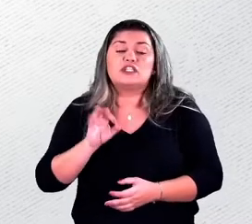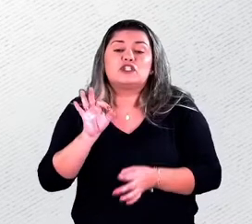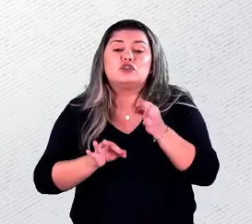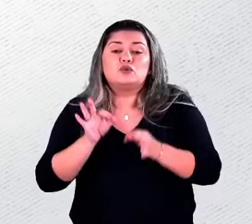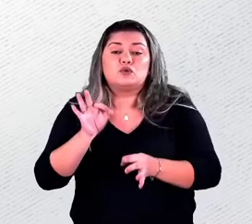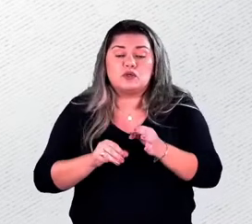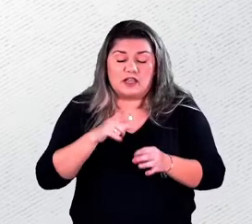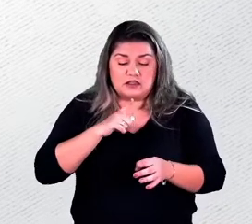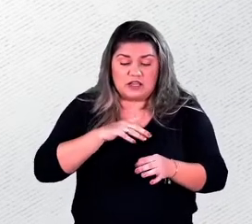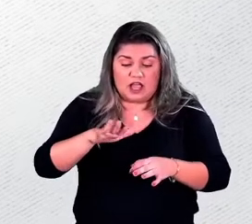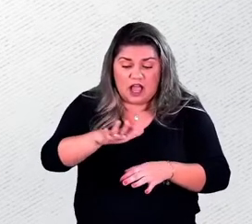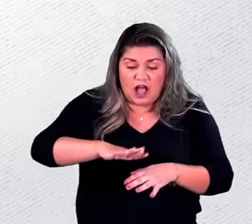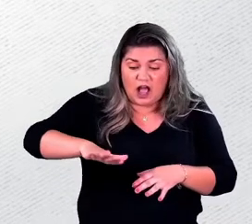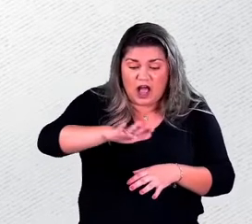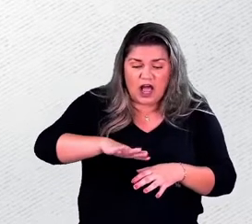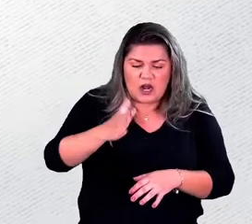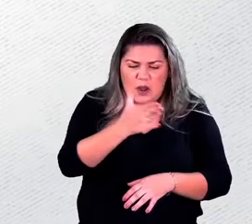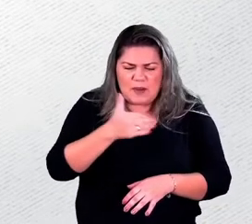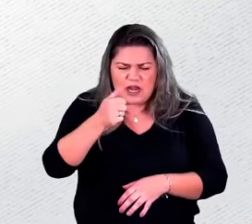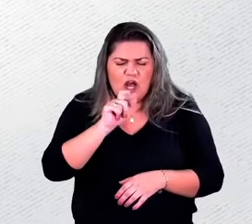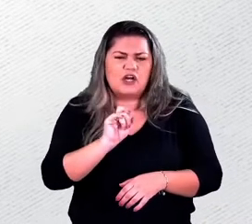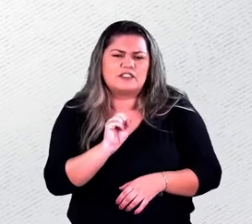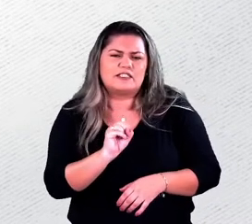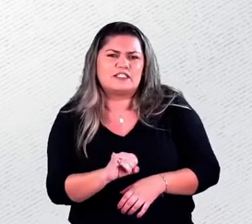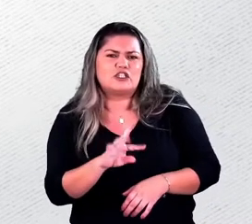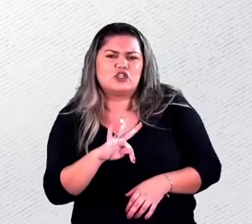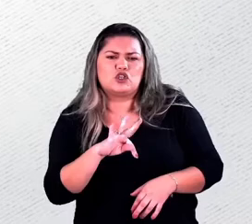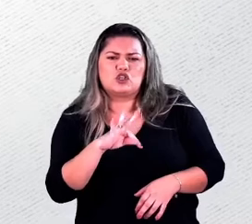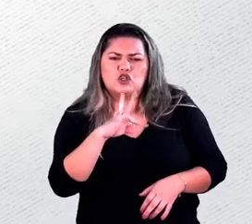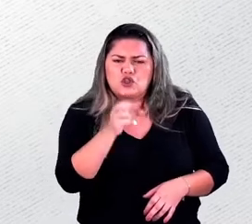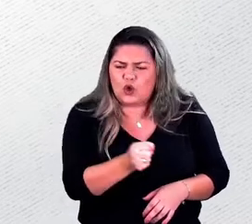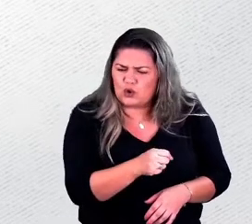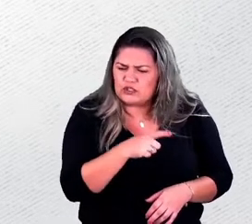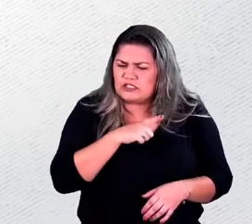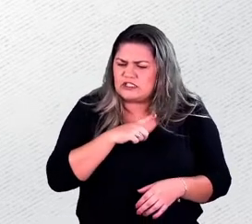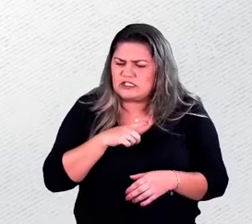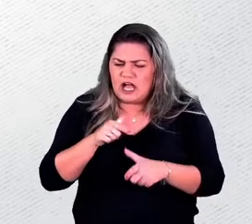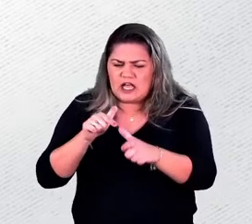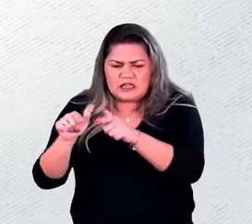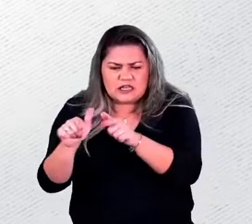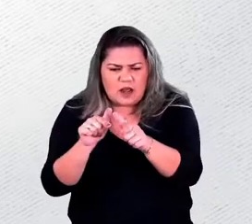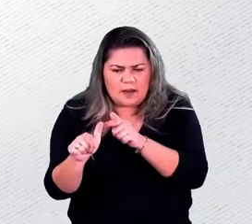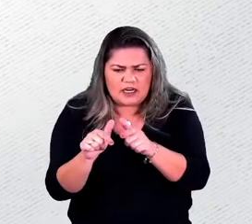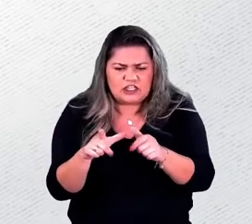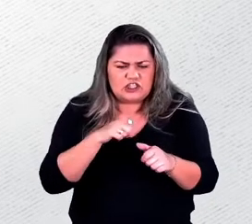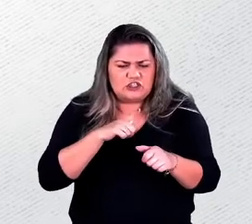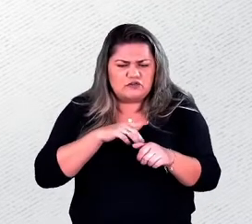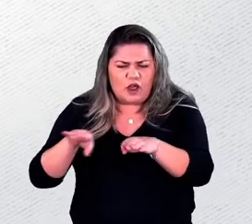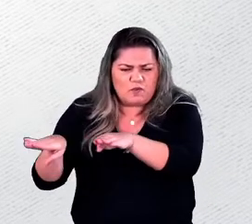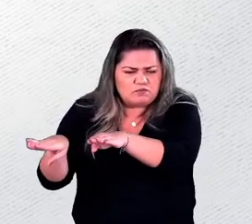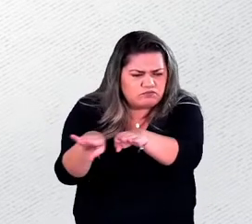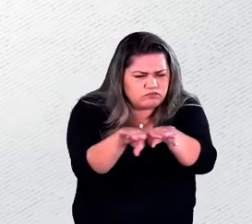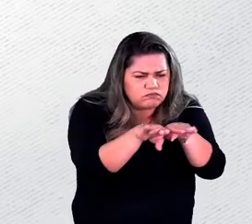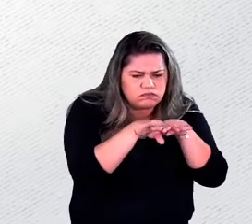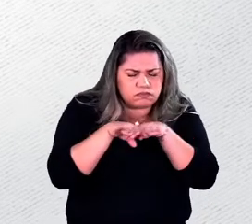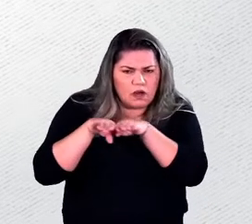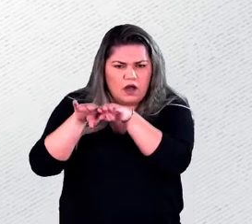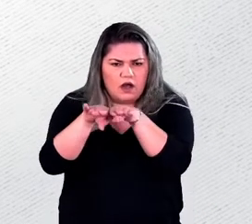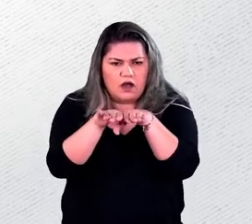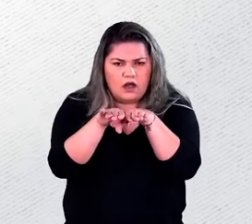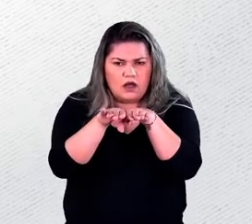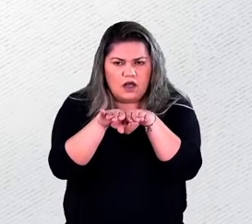ambiente institucional mais aprimorado se todos aqueles que atuam neste processo estiverem igualmente preparados